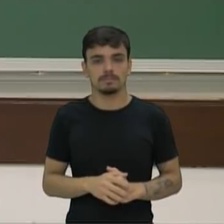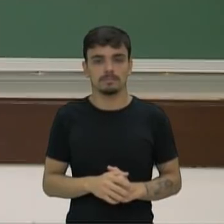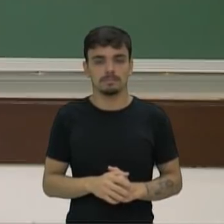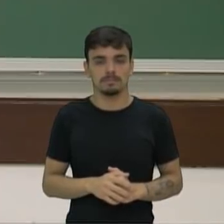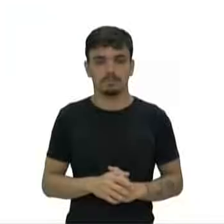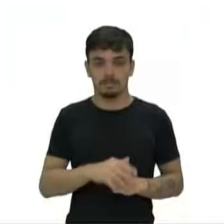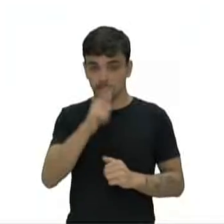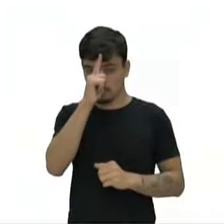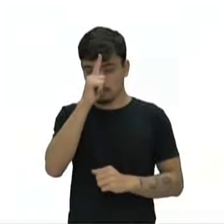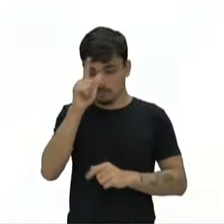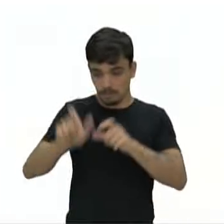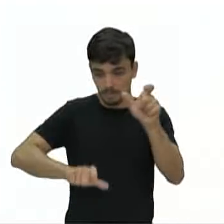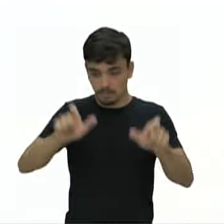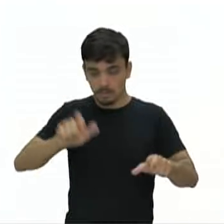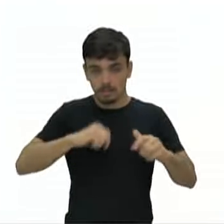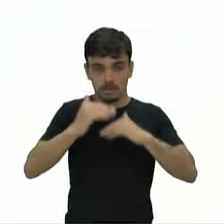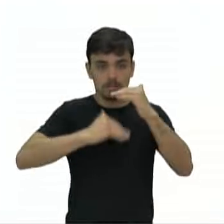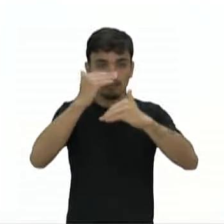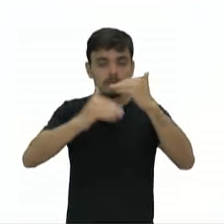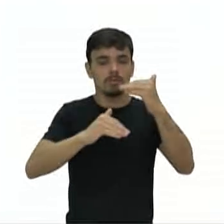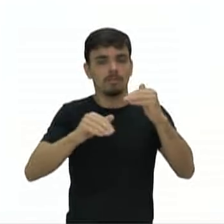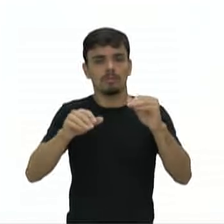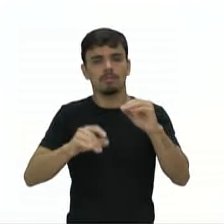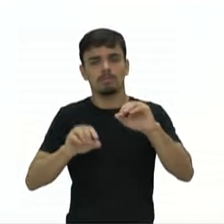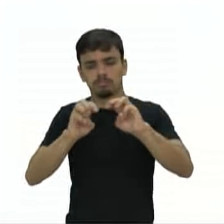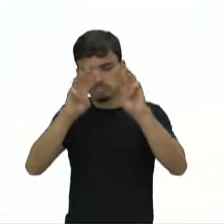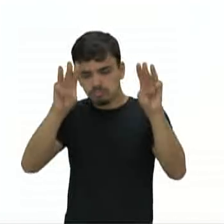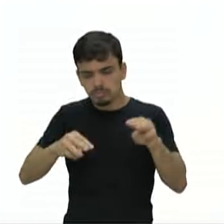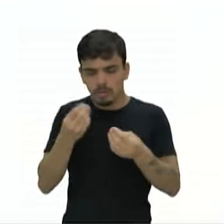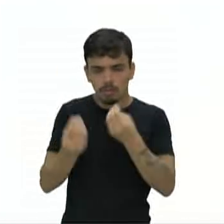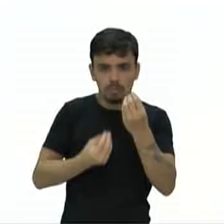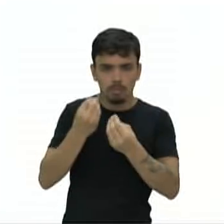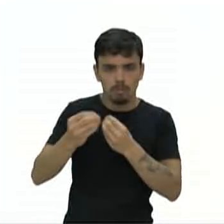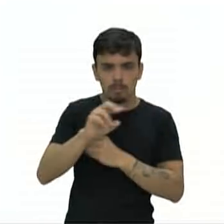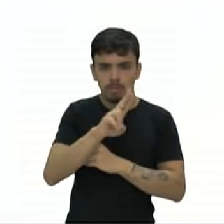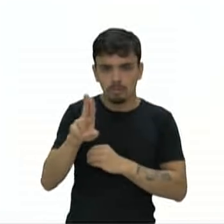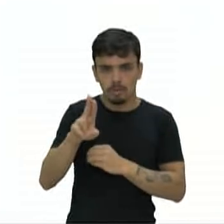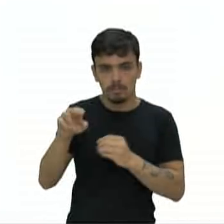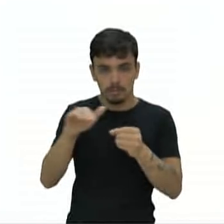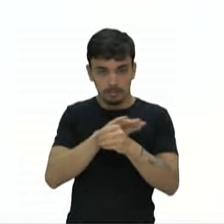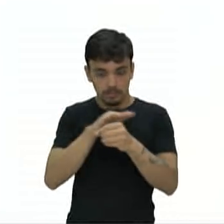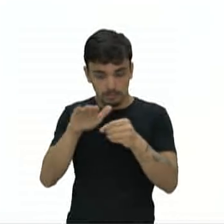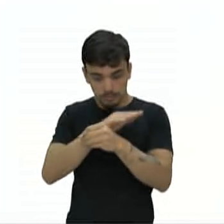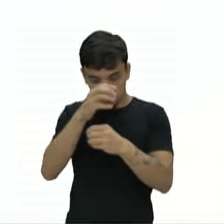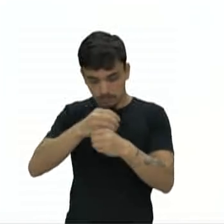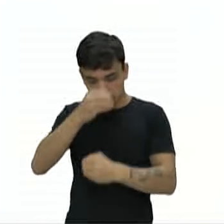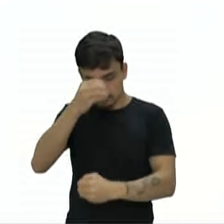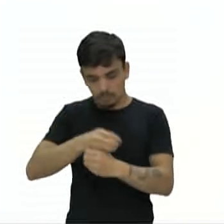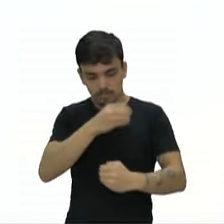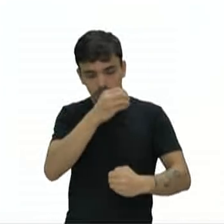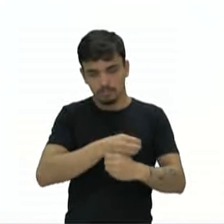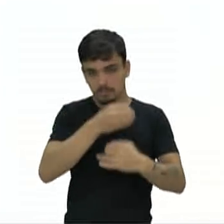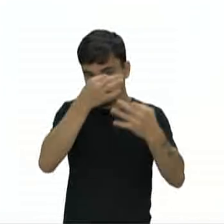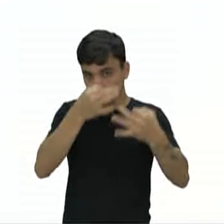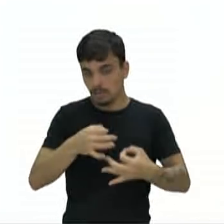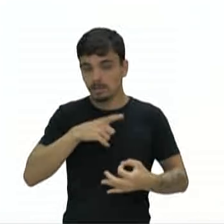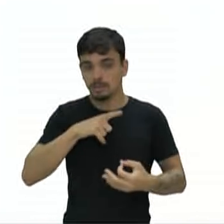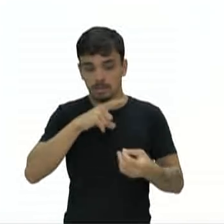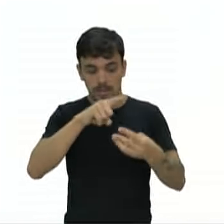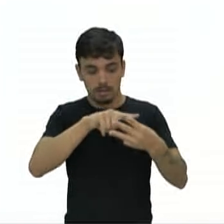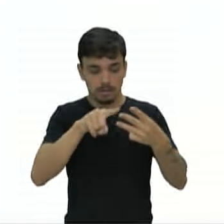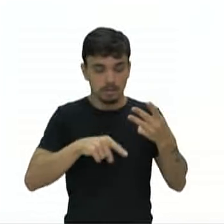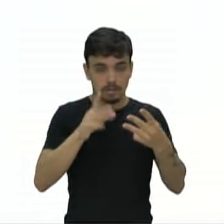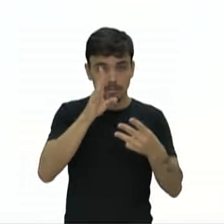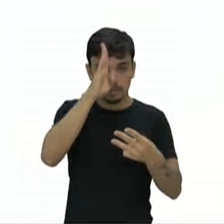Os gregos desenvolveram nas edificações algumas ordens arquitetônicas definidas como a forma e disposição das colunas e entablamento. Haviam três principais: